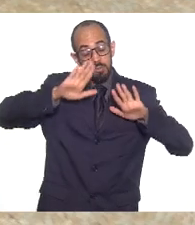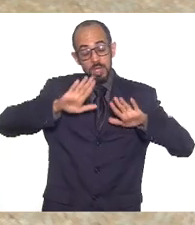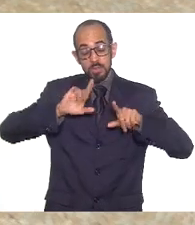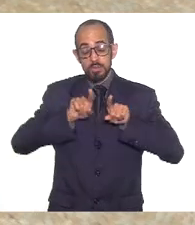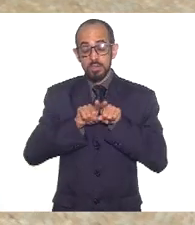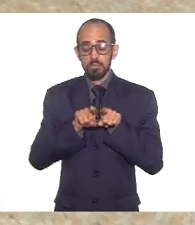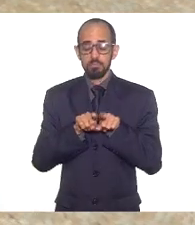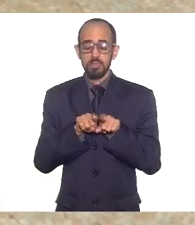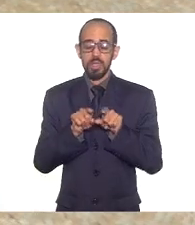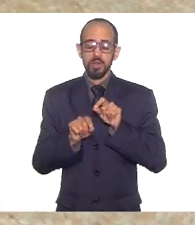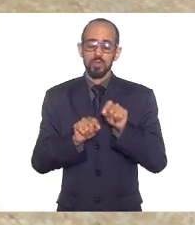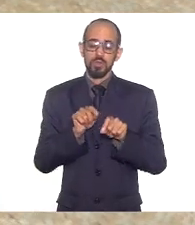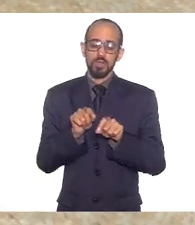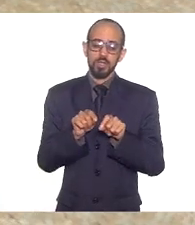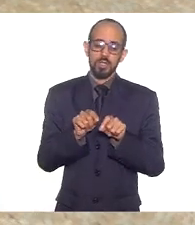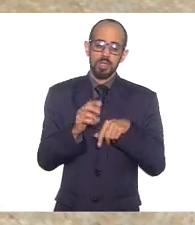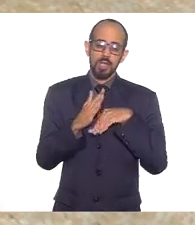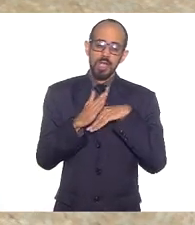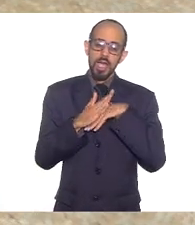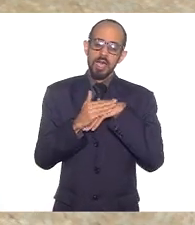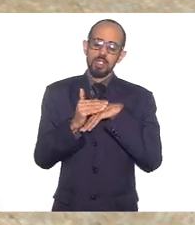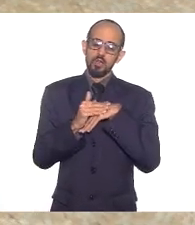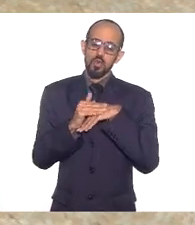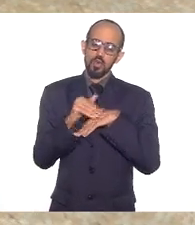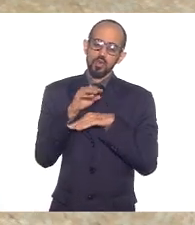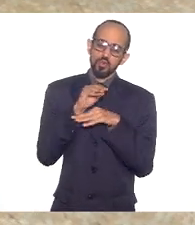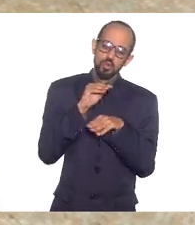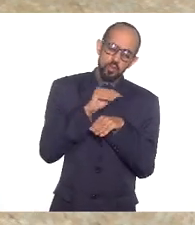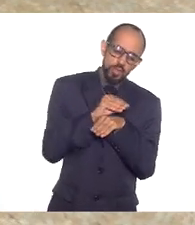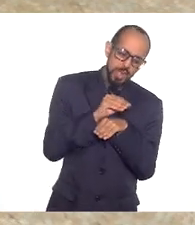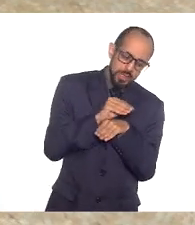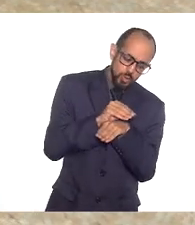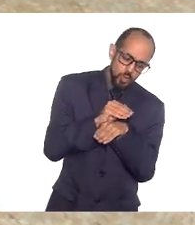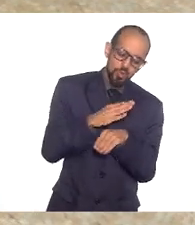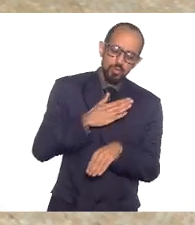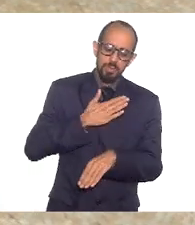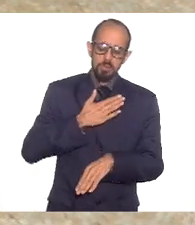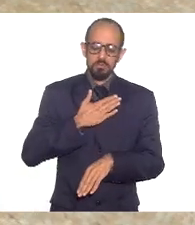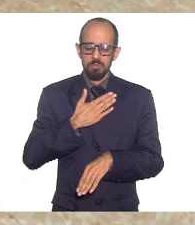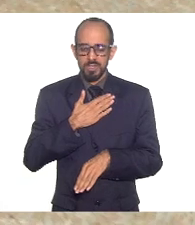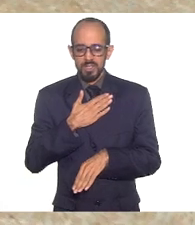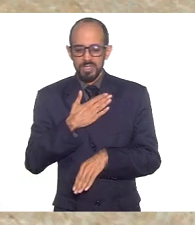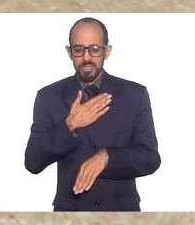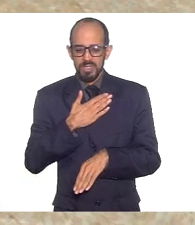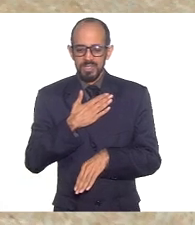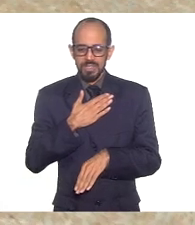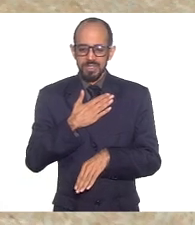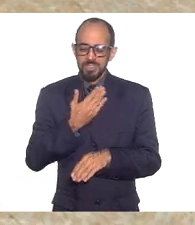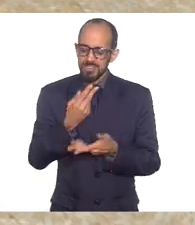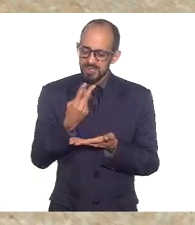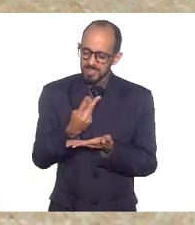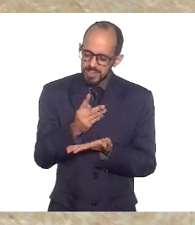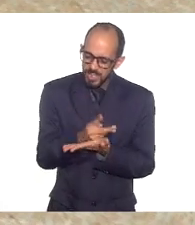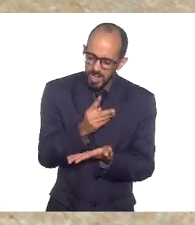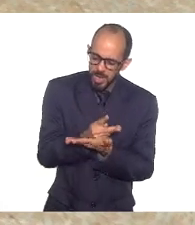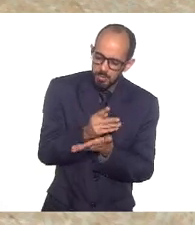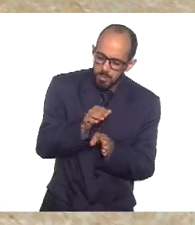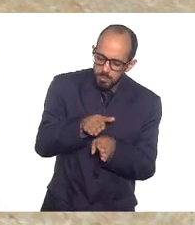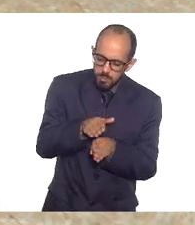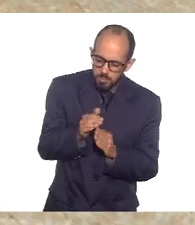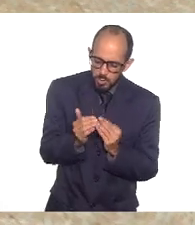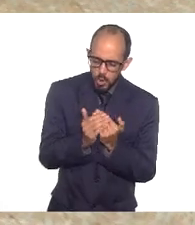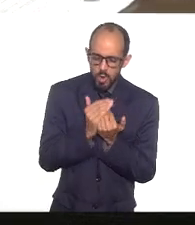também Deputado Luiz Paulo tão carinhoso e cuidadoso para comigo sempre me recebeu com muito carinho me